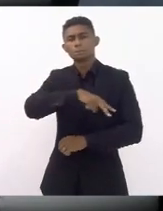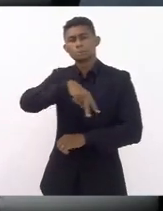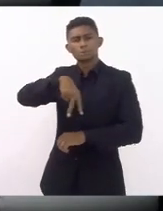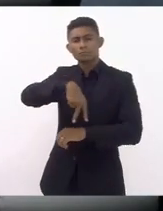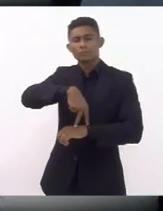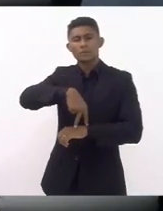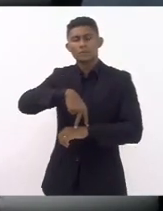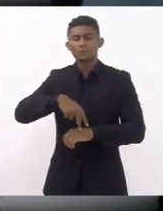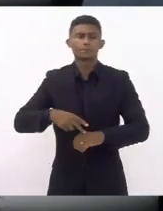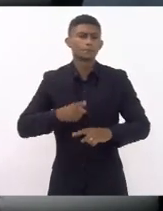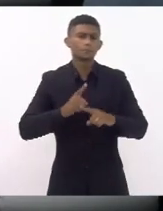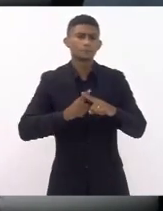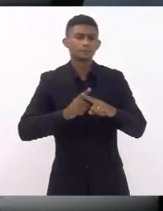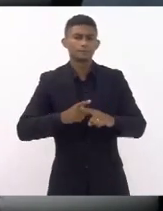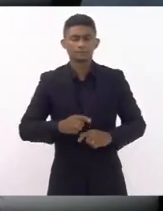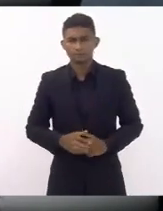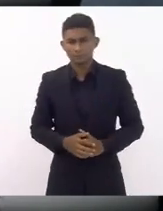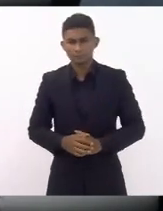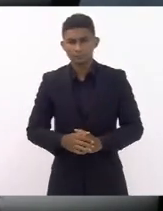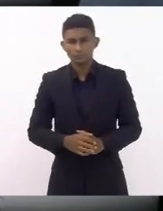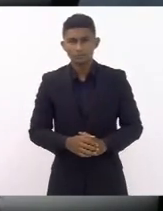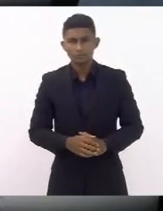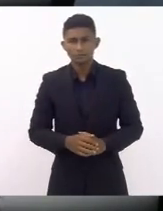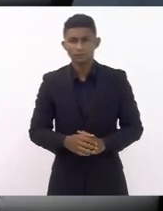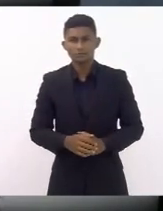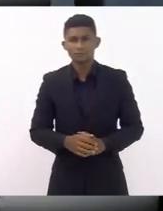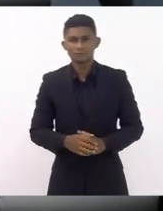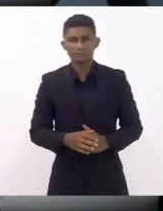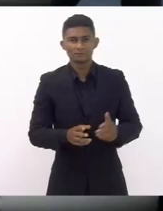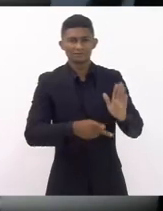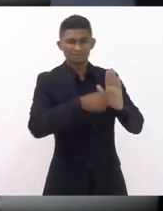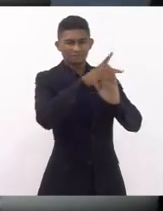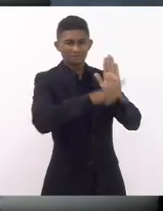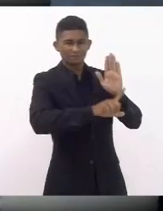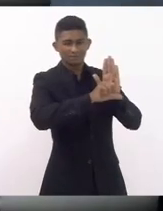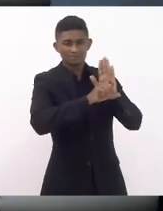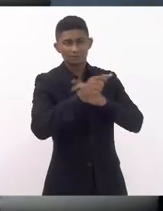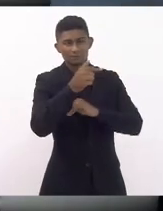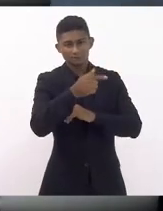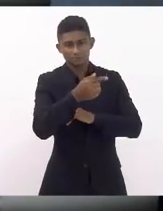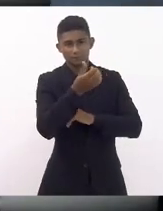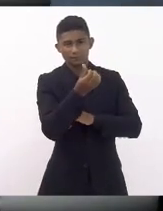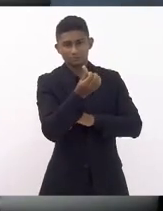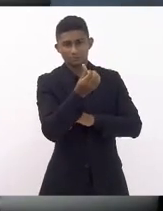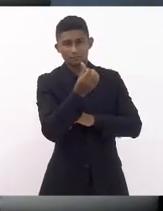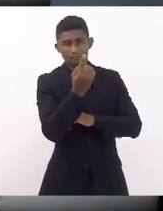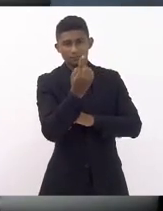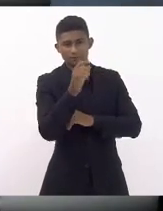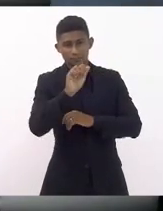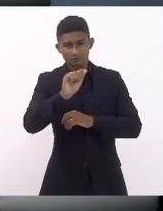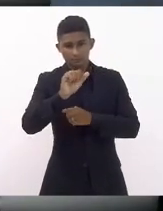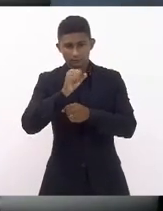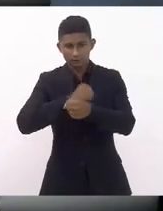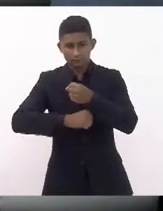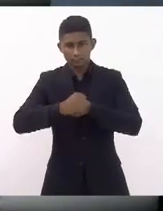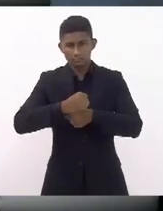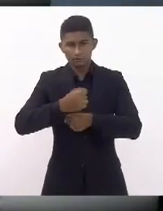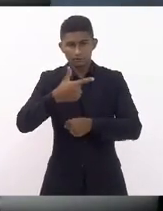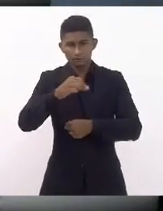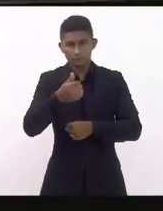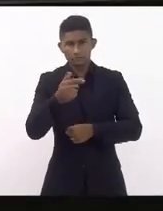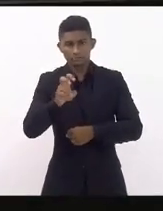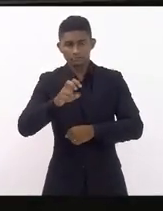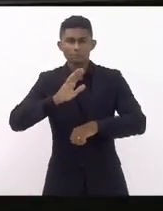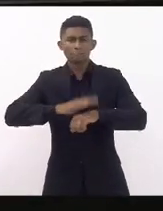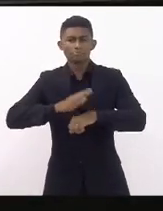tribuna para falar sobre o projeto de lei 761-A de 2015, de autoria do